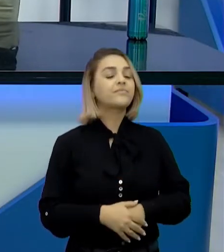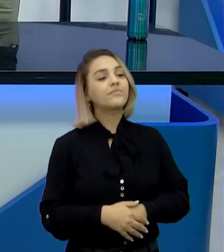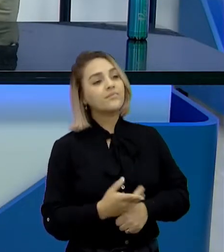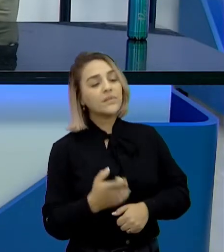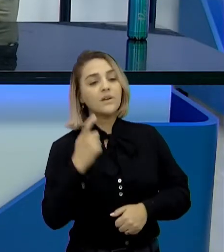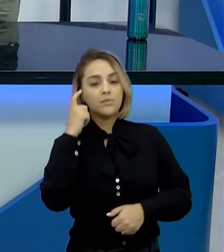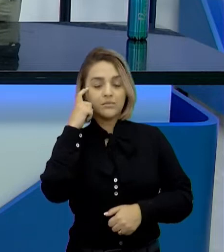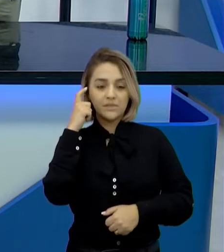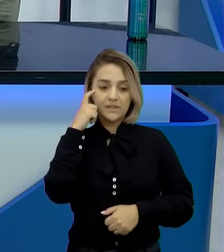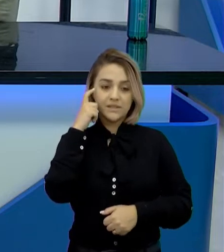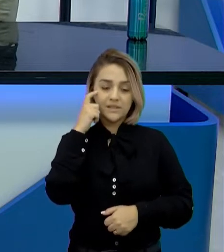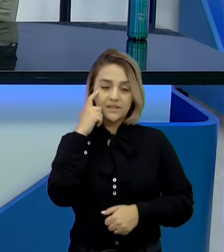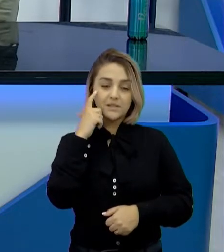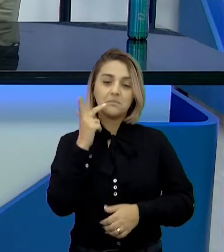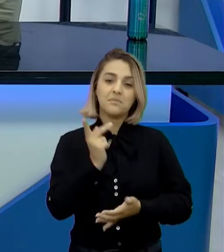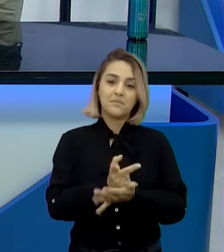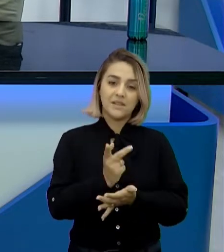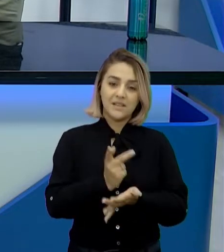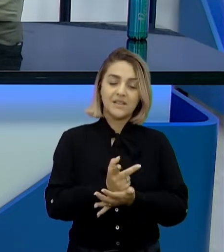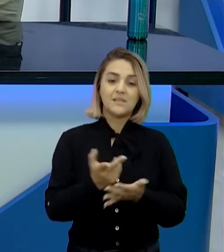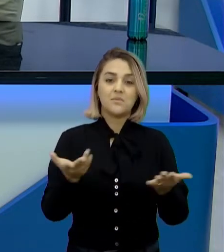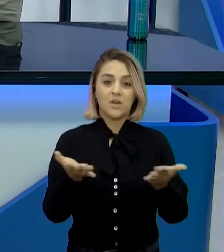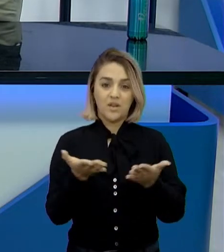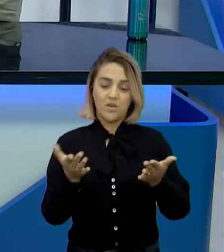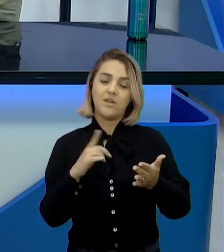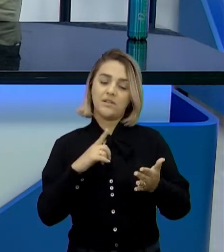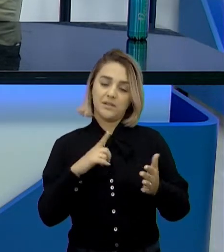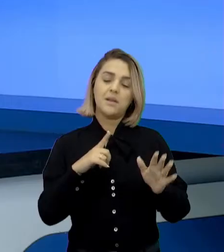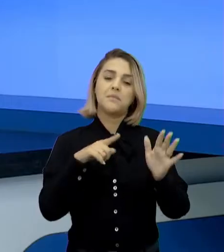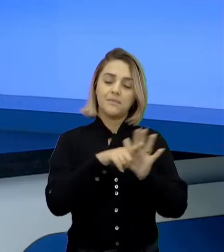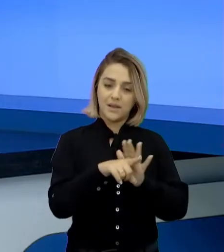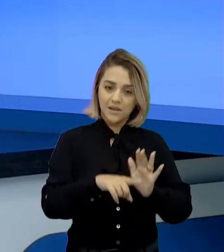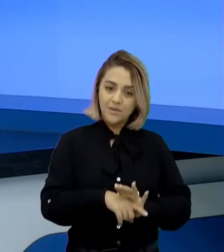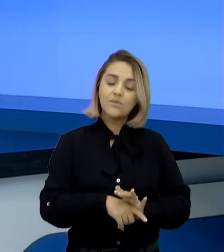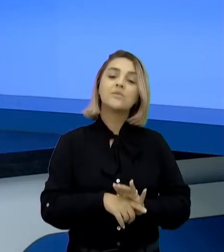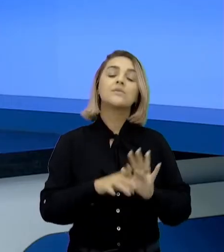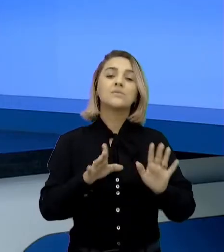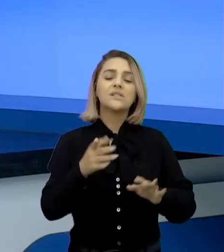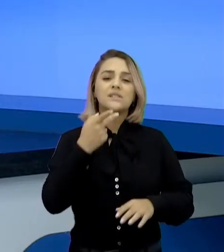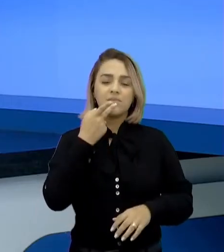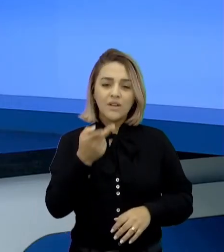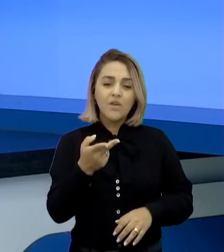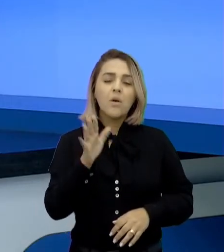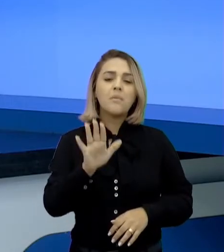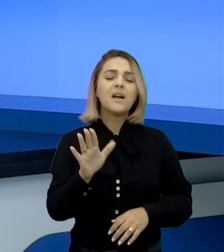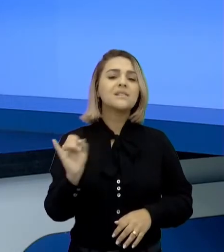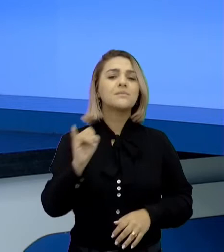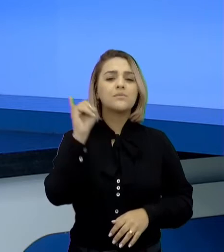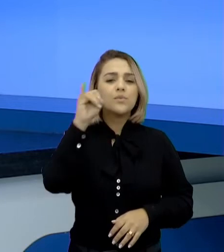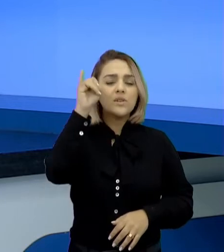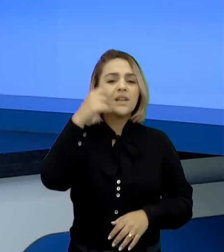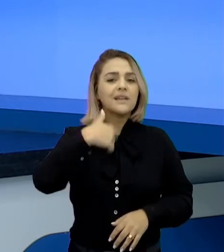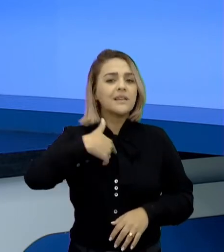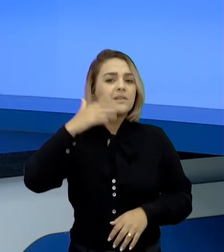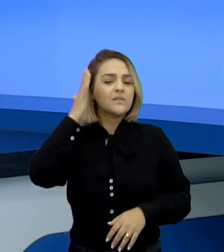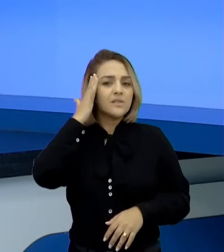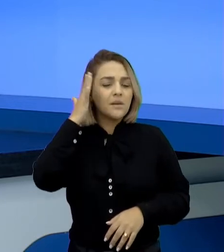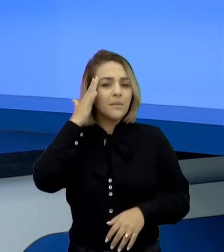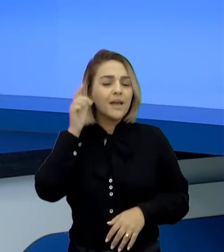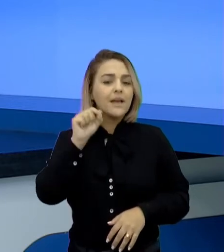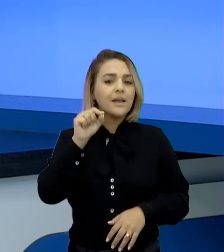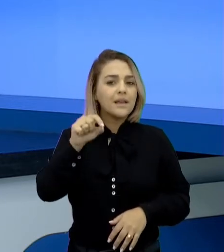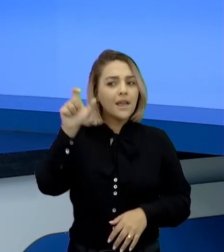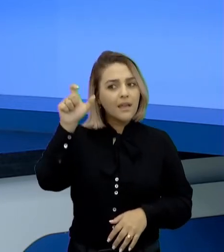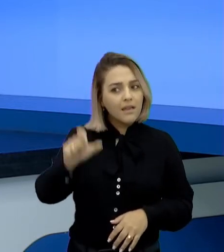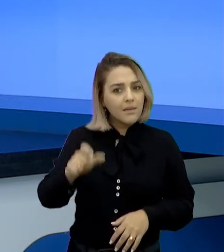aqui. Embora nós tenhamos as perguntas, né, como você falou, por que é importante, então, eu saber quem é